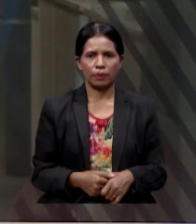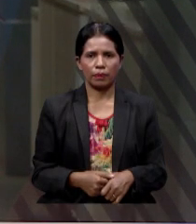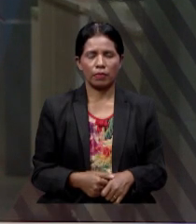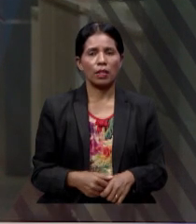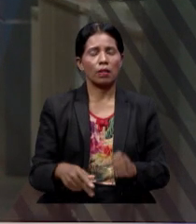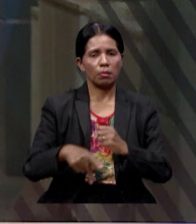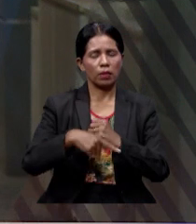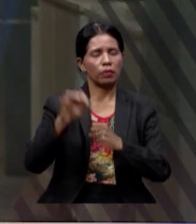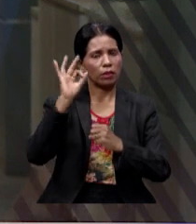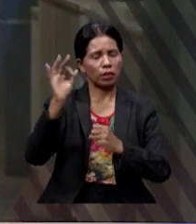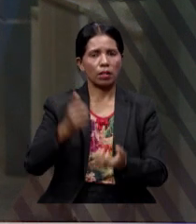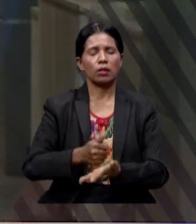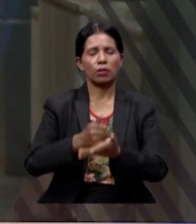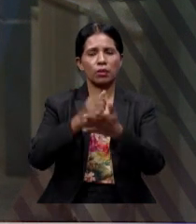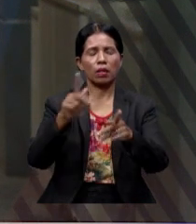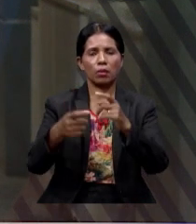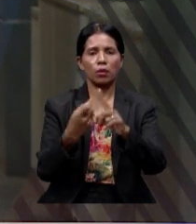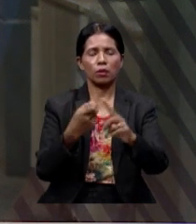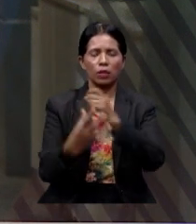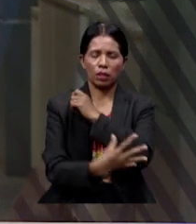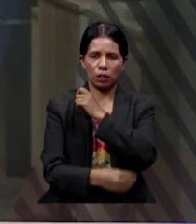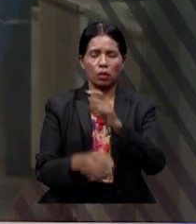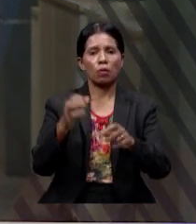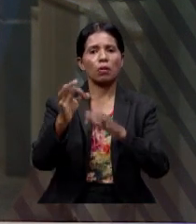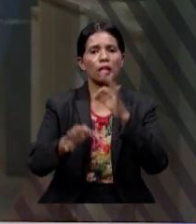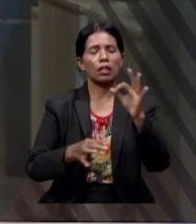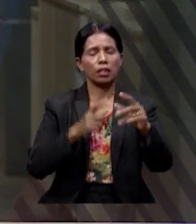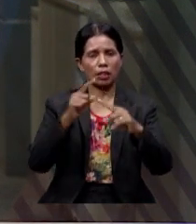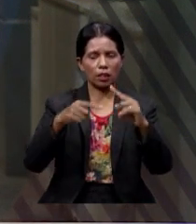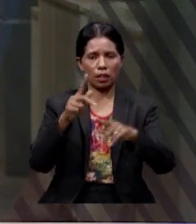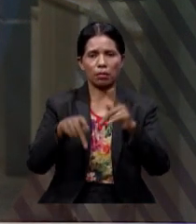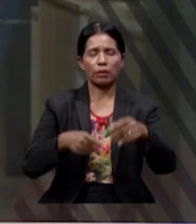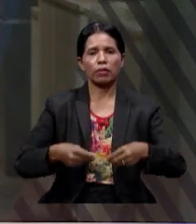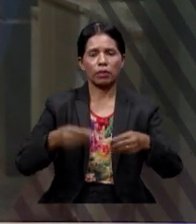Fratele este liberta povo sikiak bainhira povo fofiar horiokun.